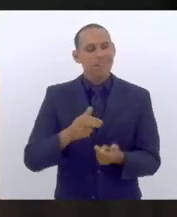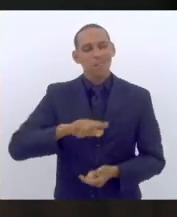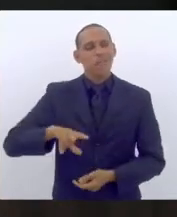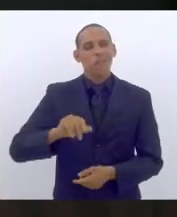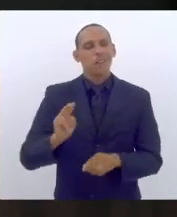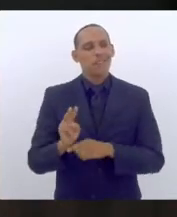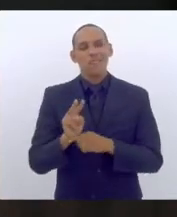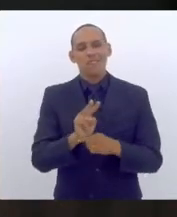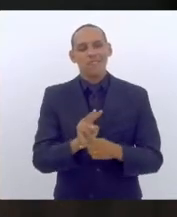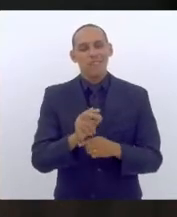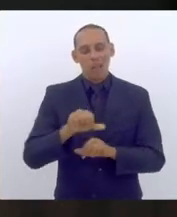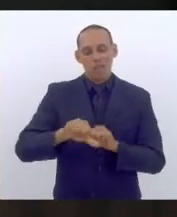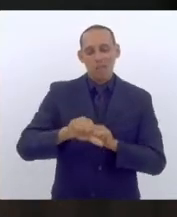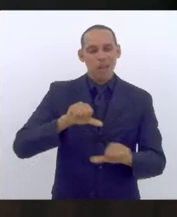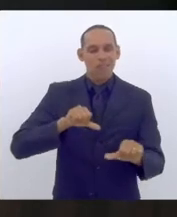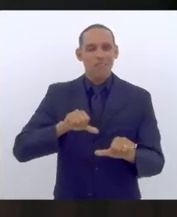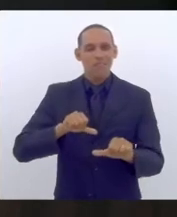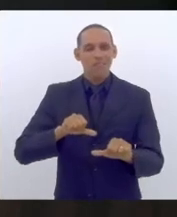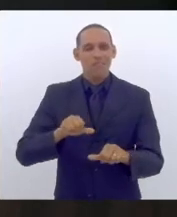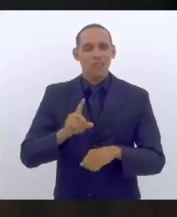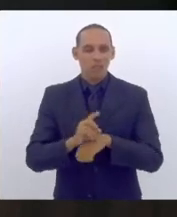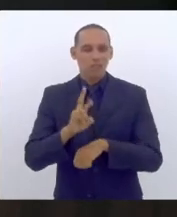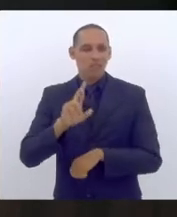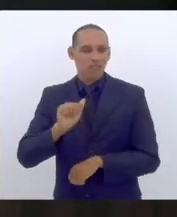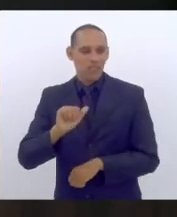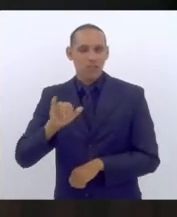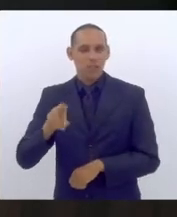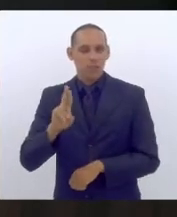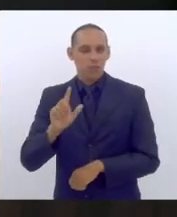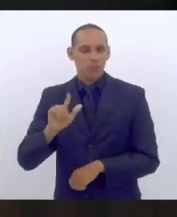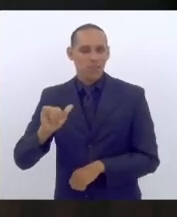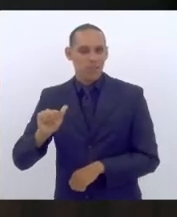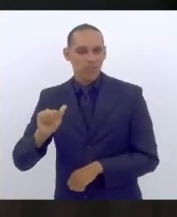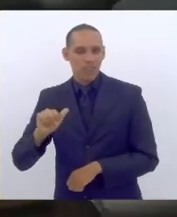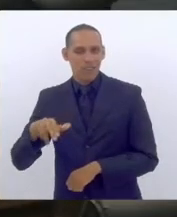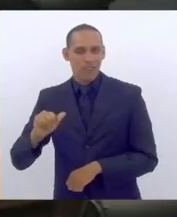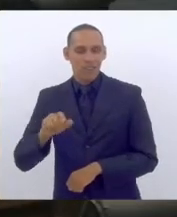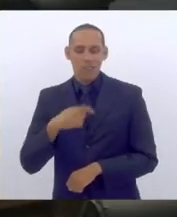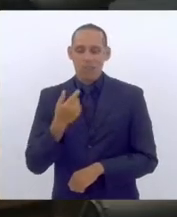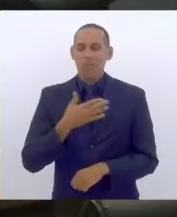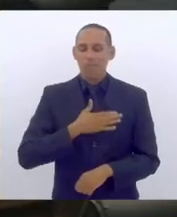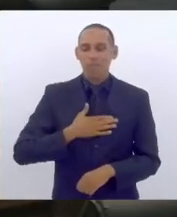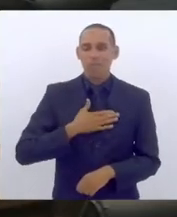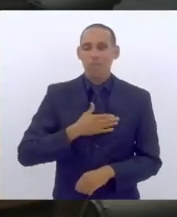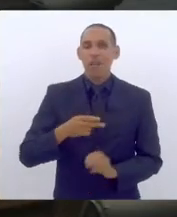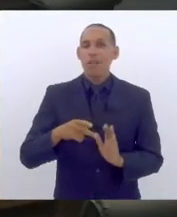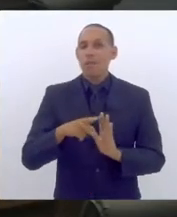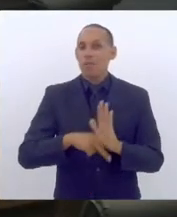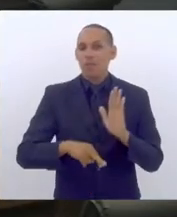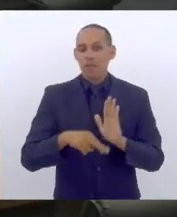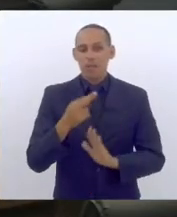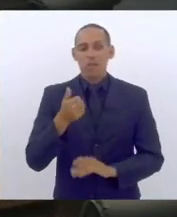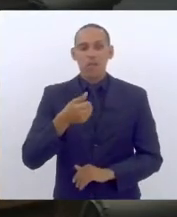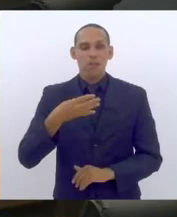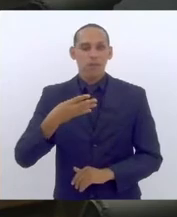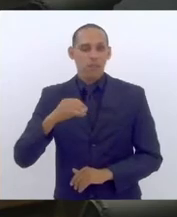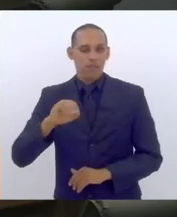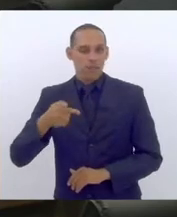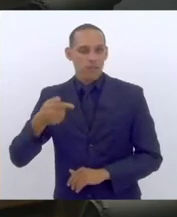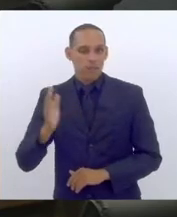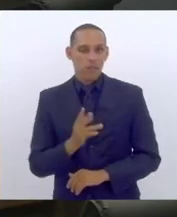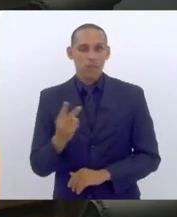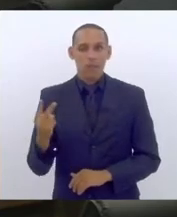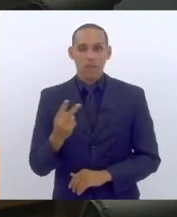defensoria na figura da Doutora Juliana para nós é um prazer projeto de resolução 407 22